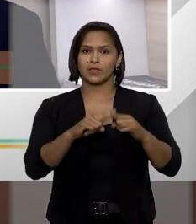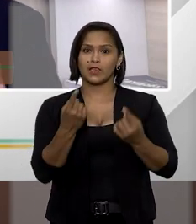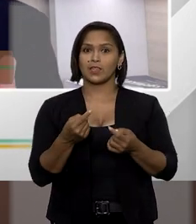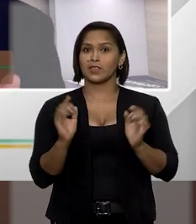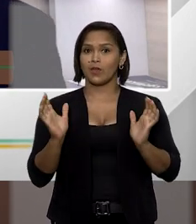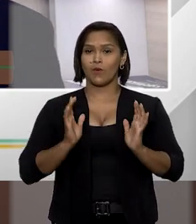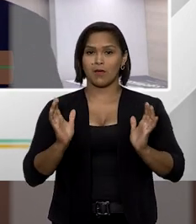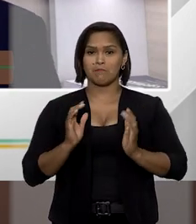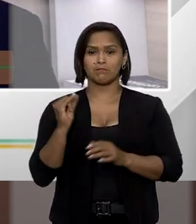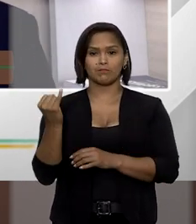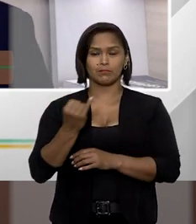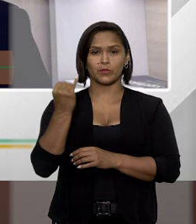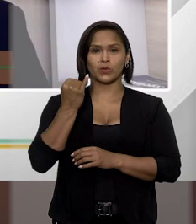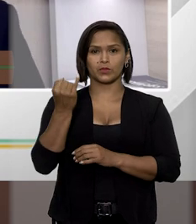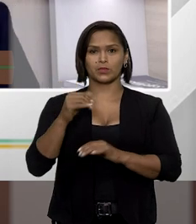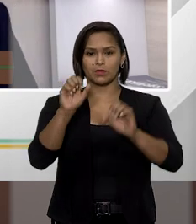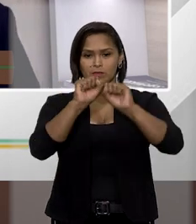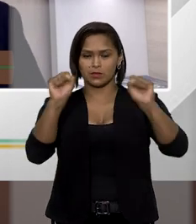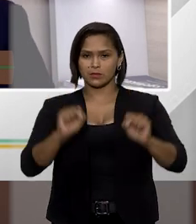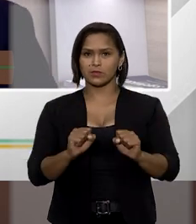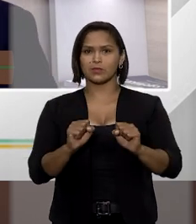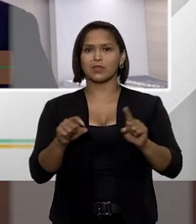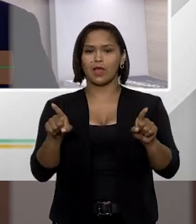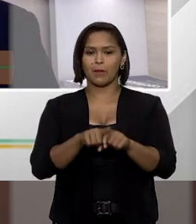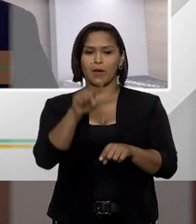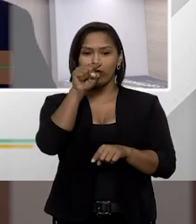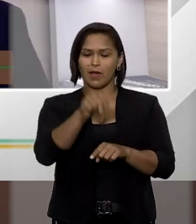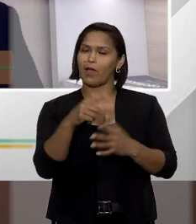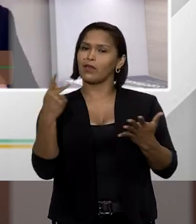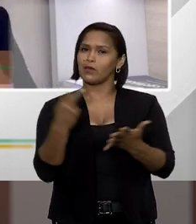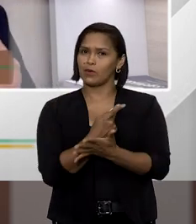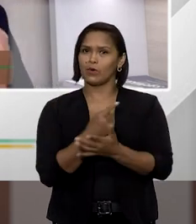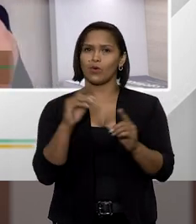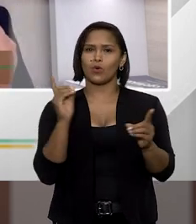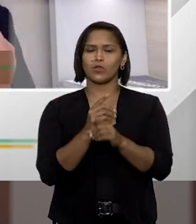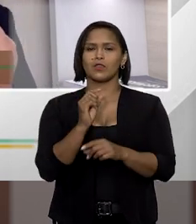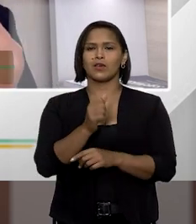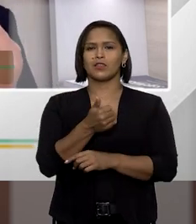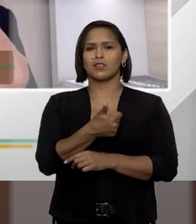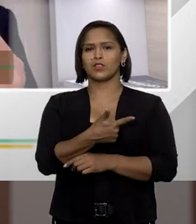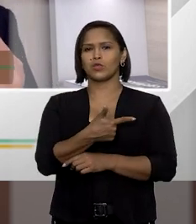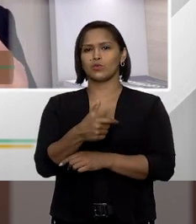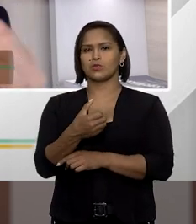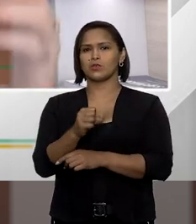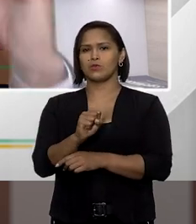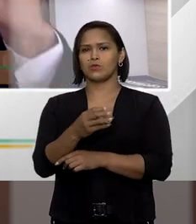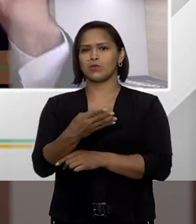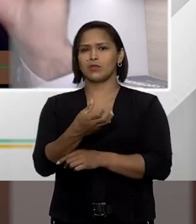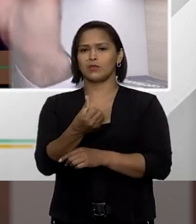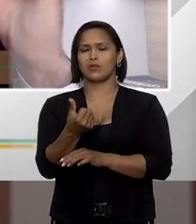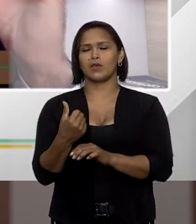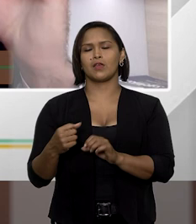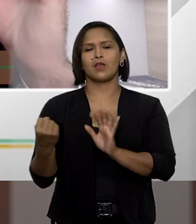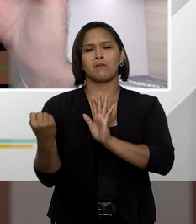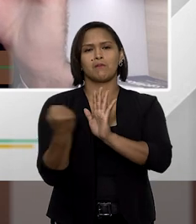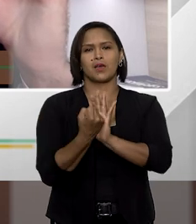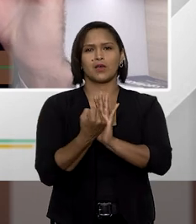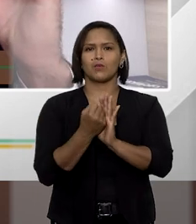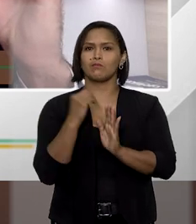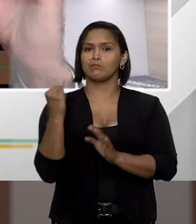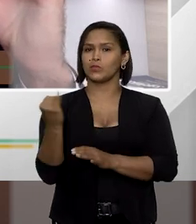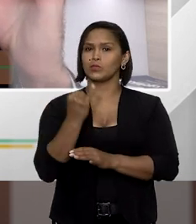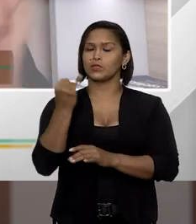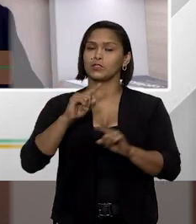a riqueza do sistema anticorrupção está aí. A Lei 12.846 é o marco